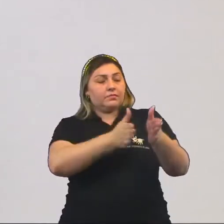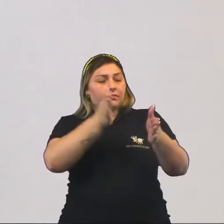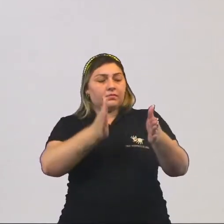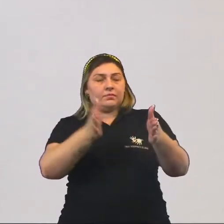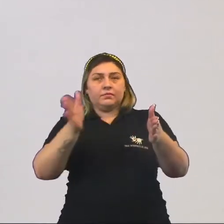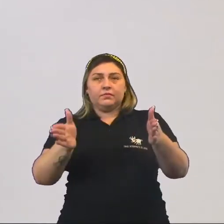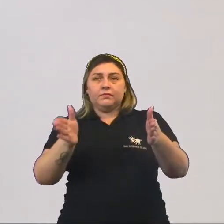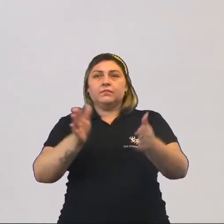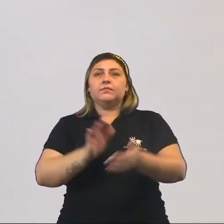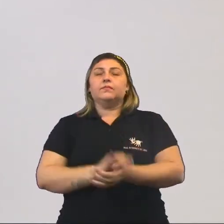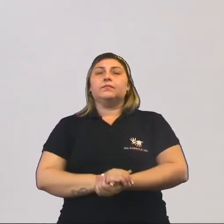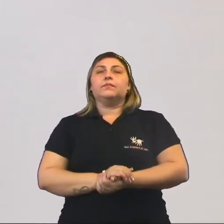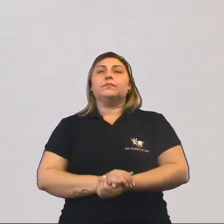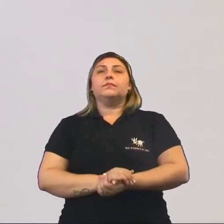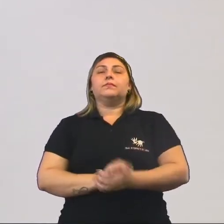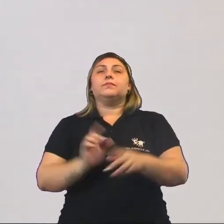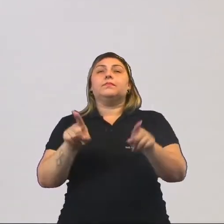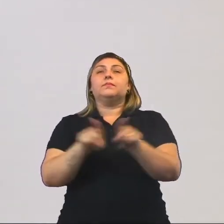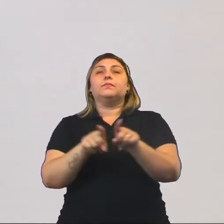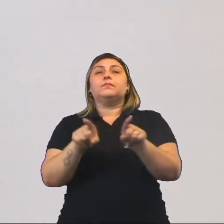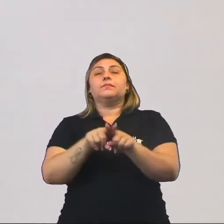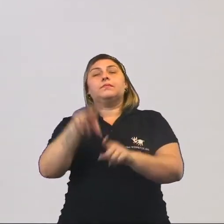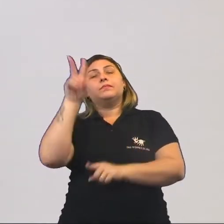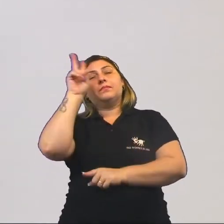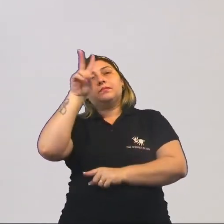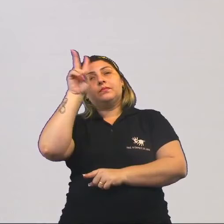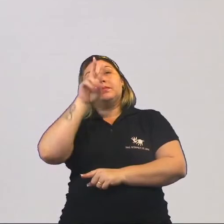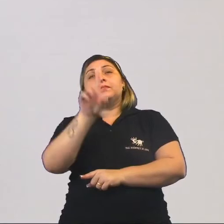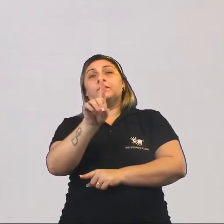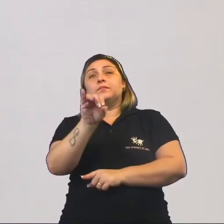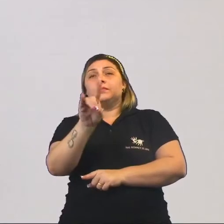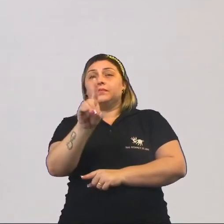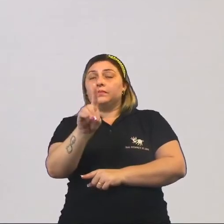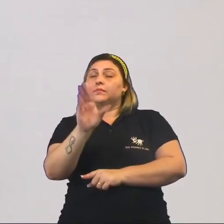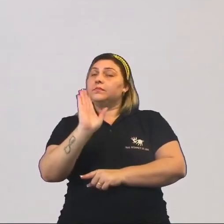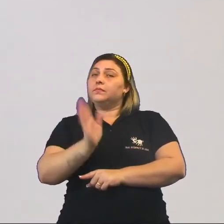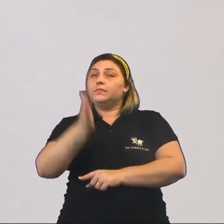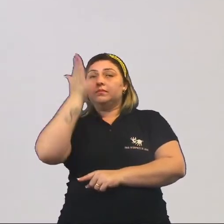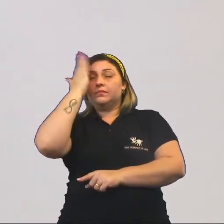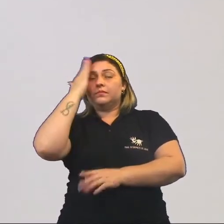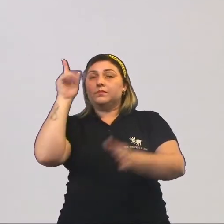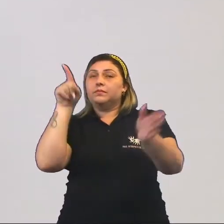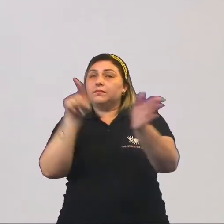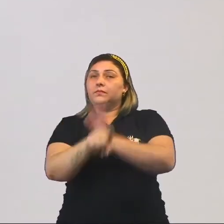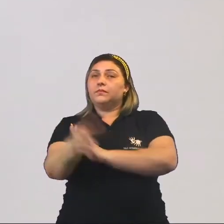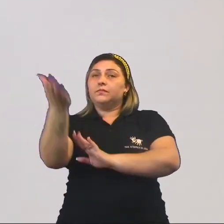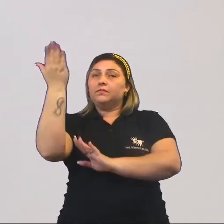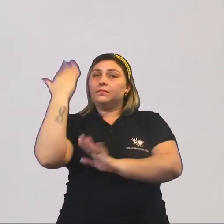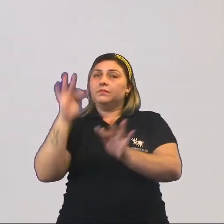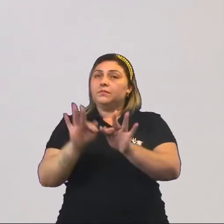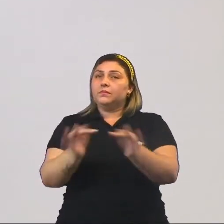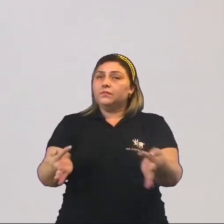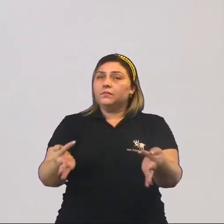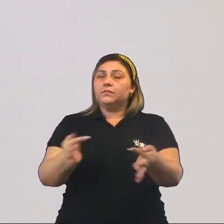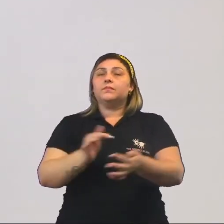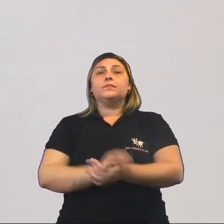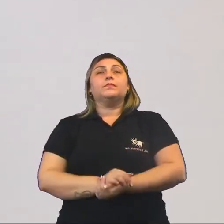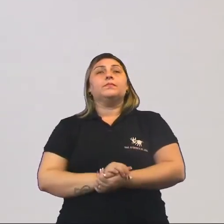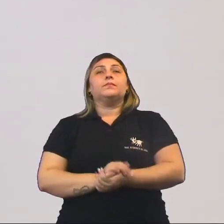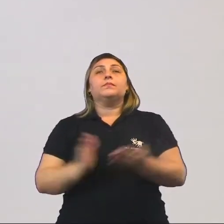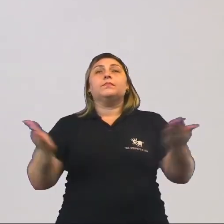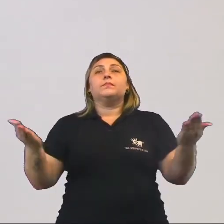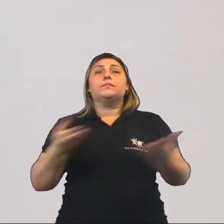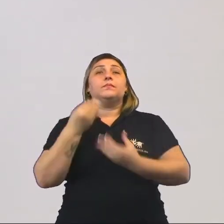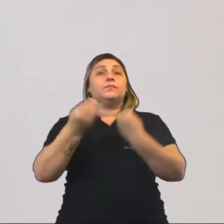que vai dar certo. E também lembrem-se que quando aparece o did, nós já sabemos que é uma pergunta no passado simples. Agora,